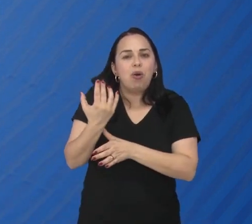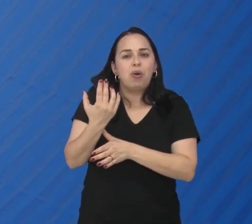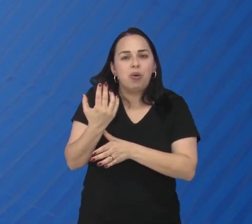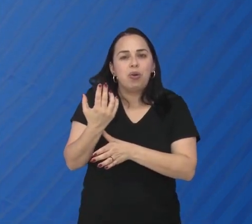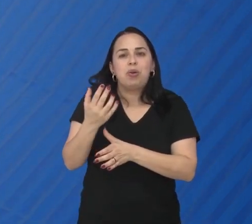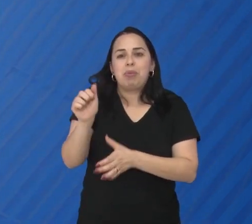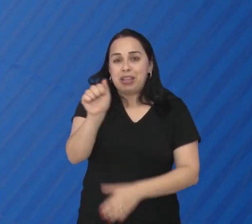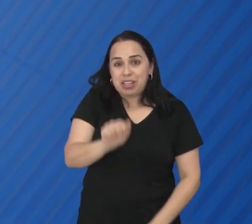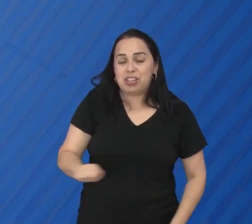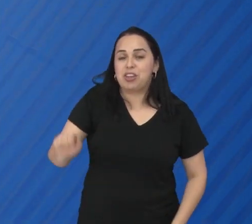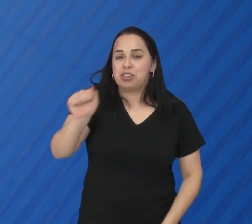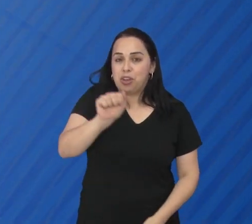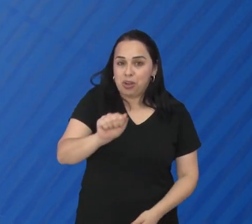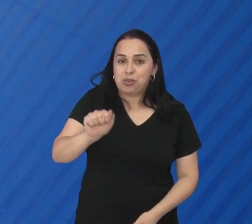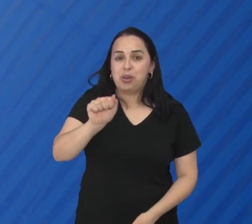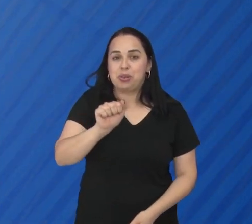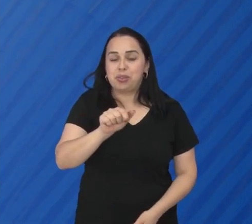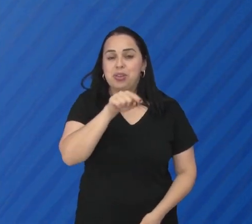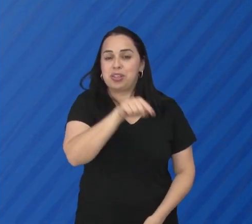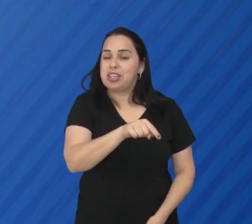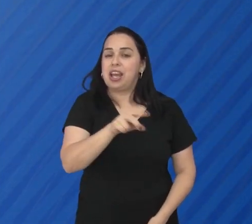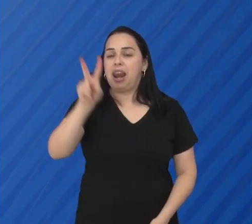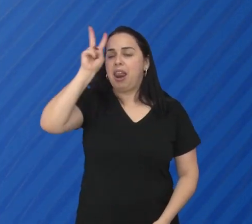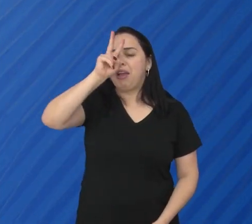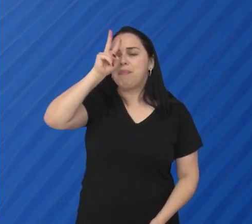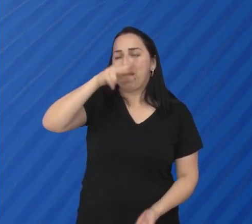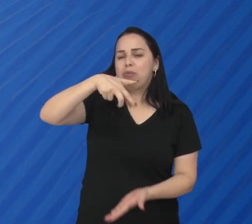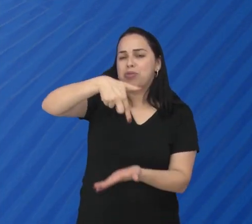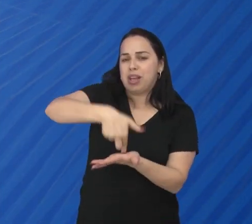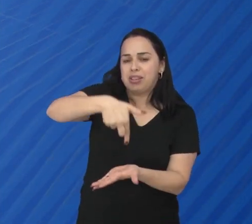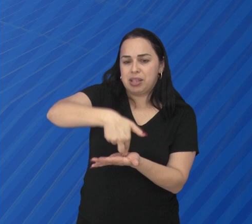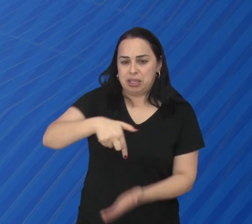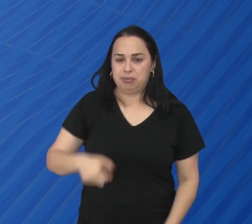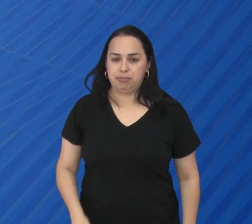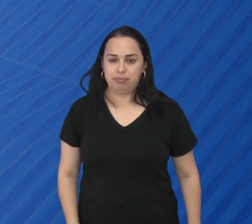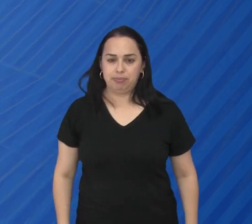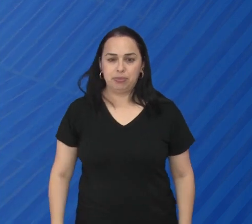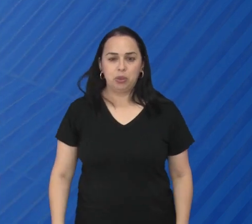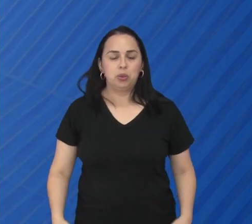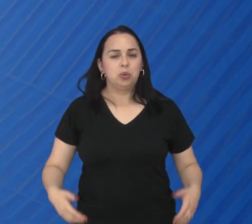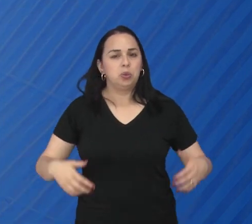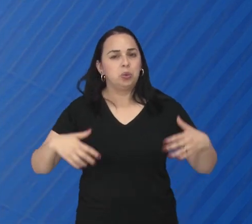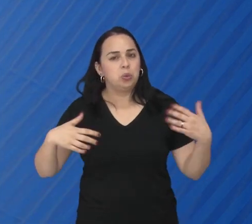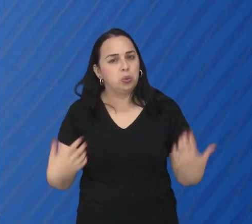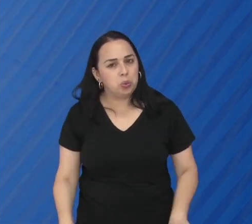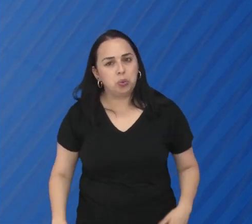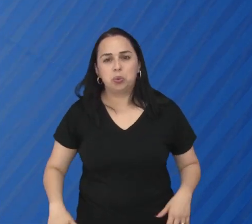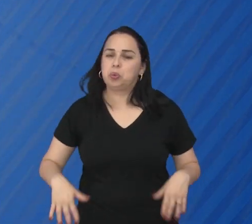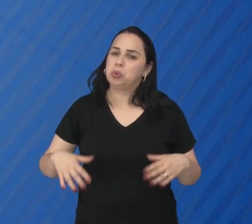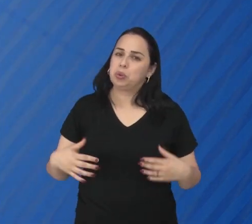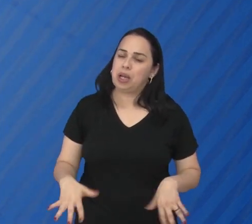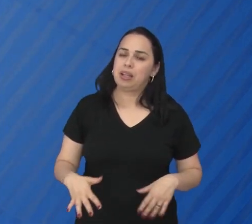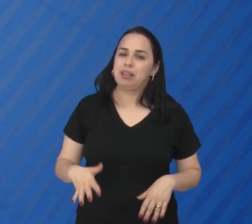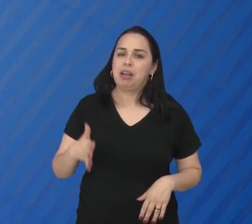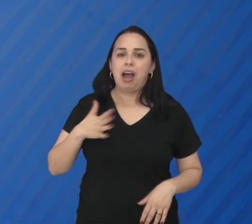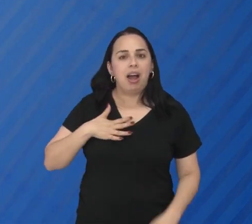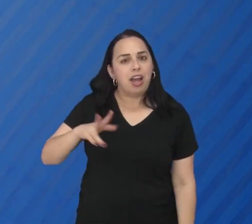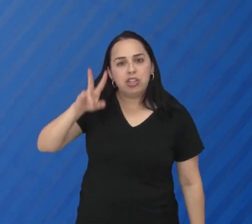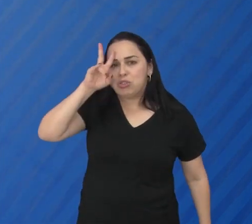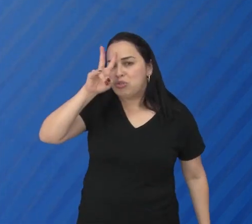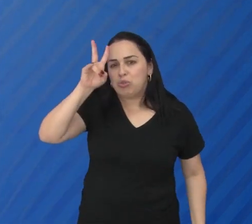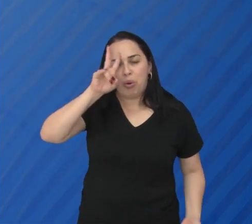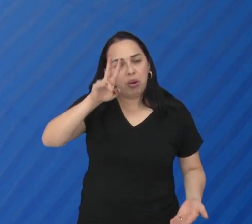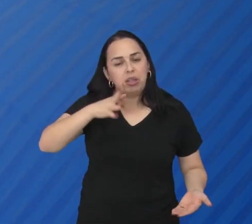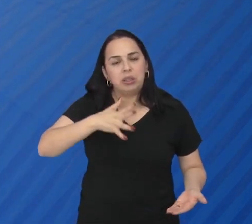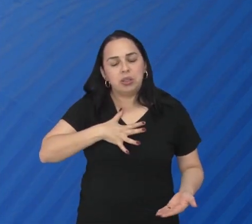a Saciação, a associação dos criadores da memória do Saci. O Saci foi muito presente na